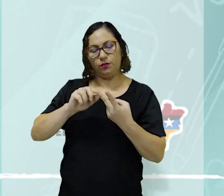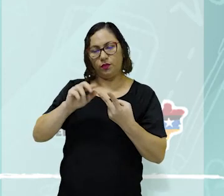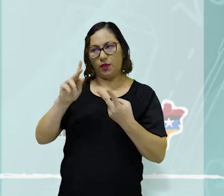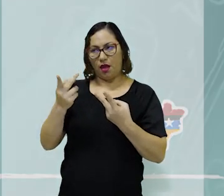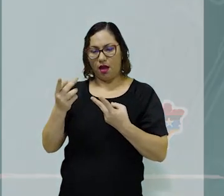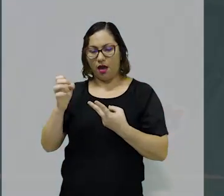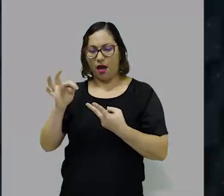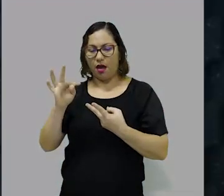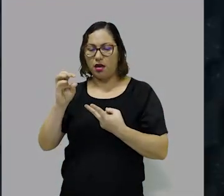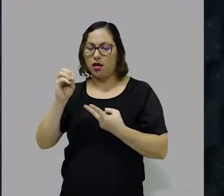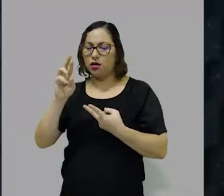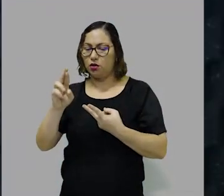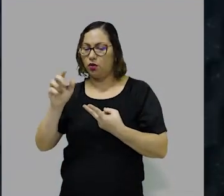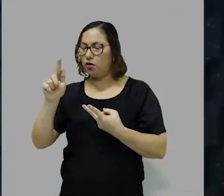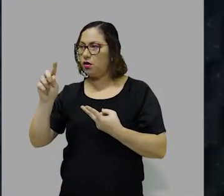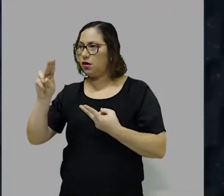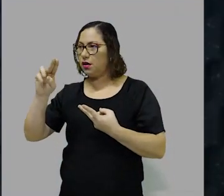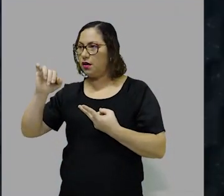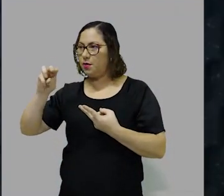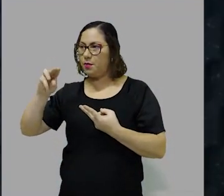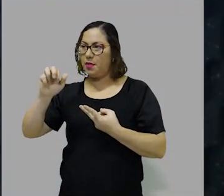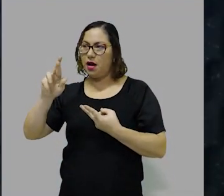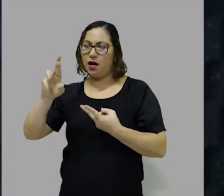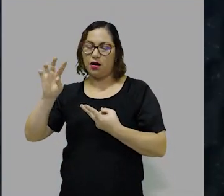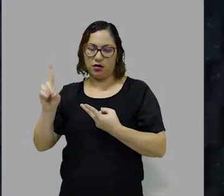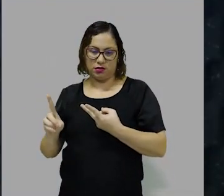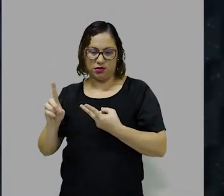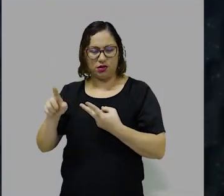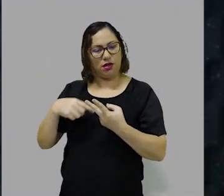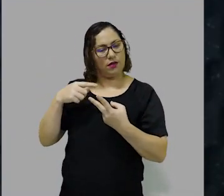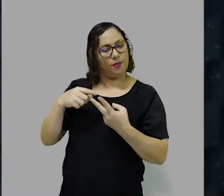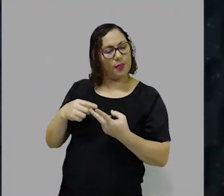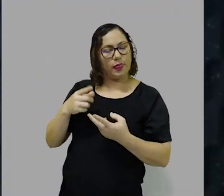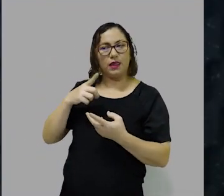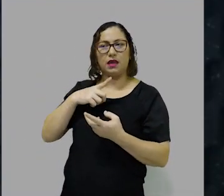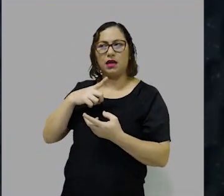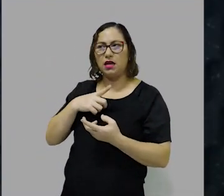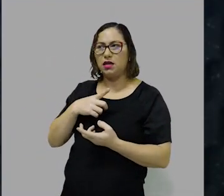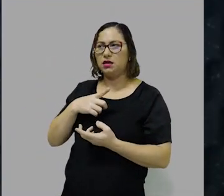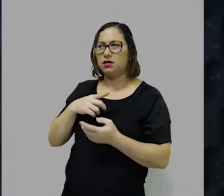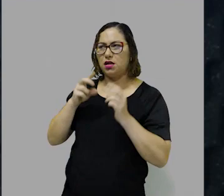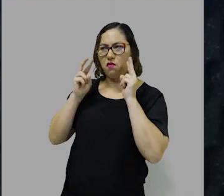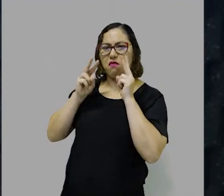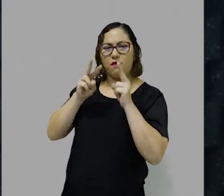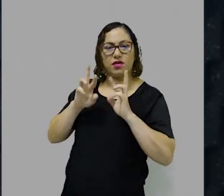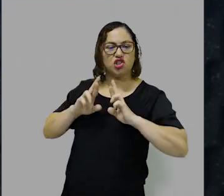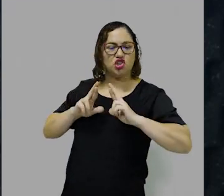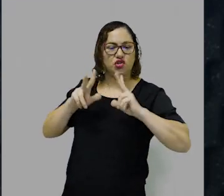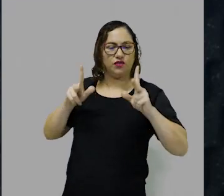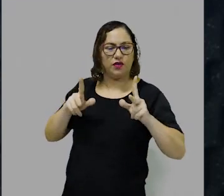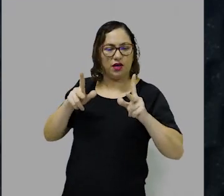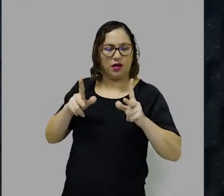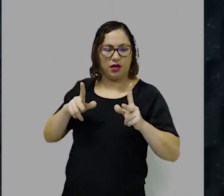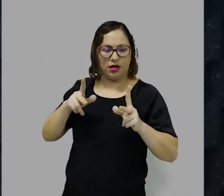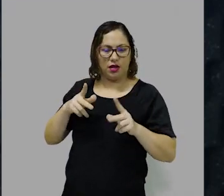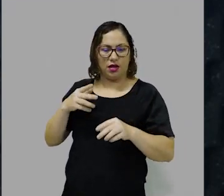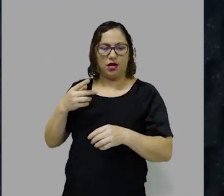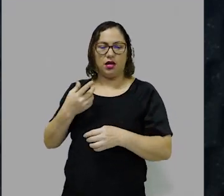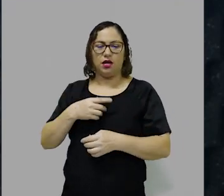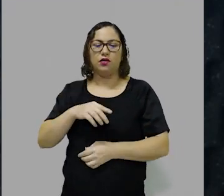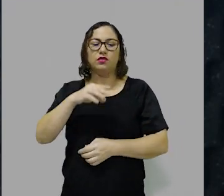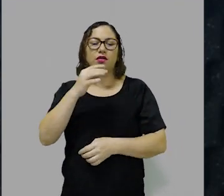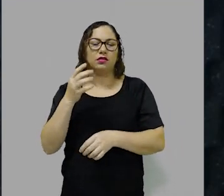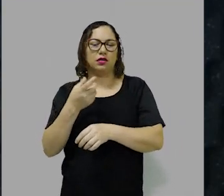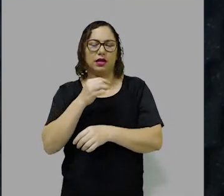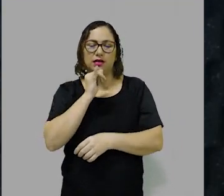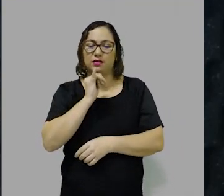Eles dois, eles dão um gancho diferente, uma visão diferente, além do Horta, que trabalhava com ferros que imitavam galho